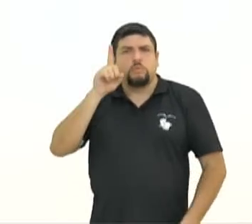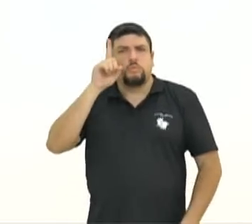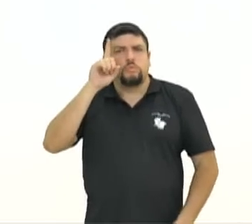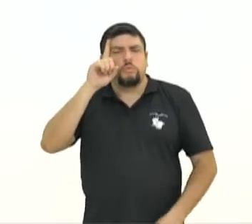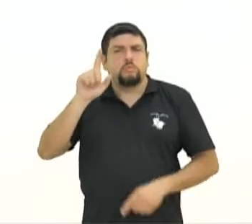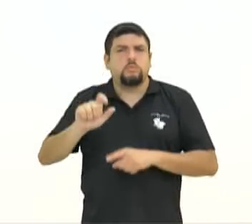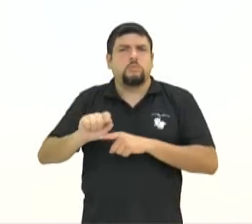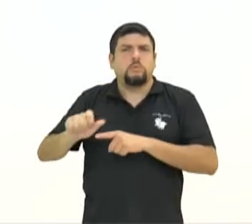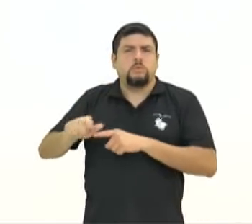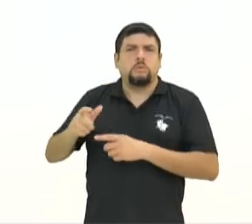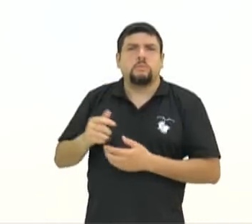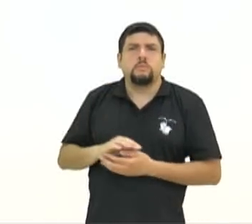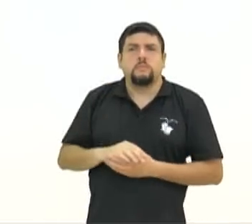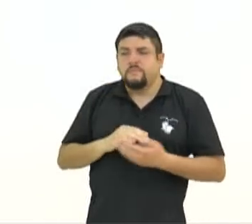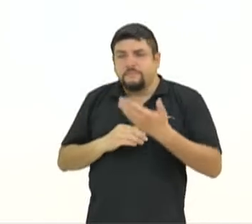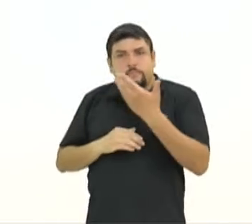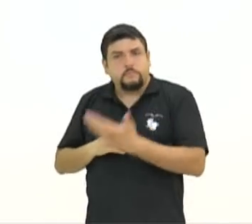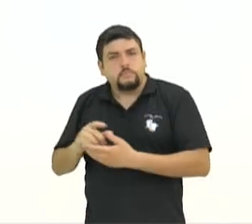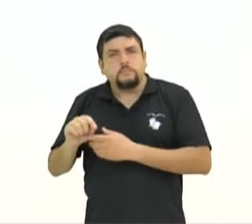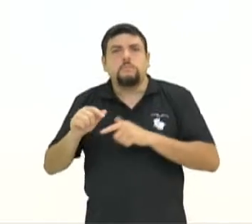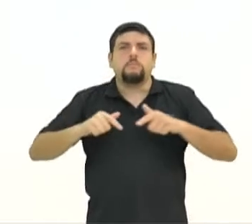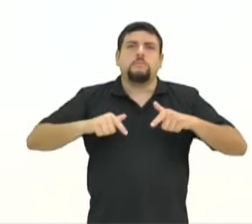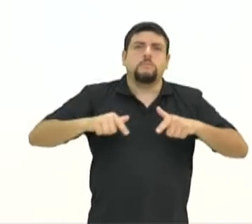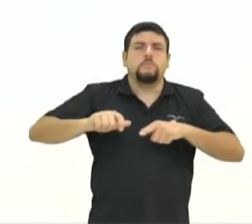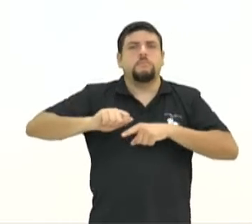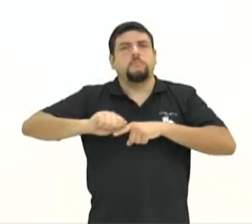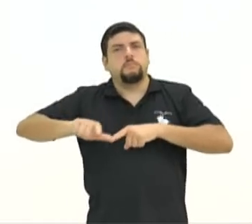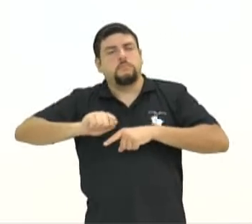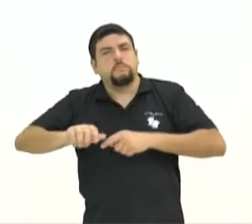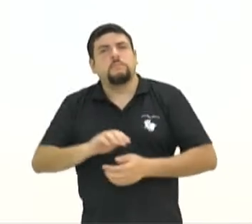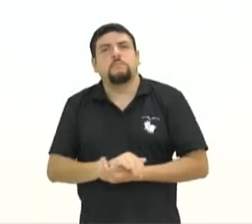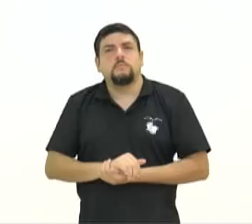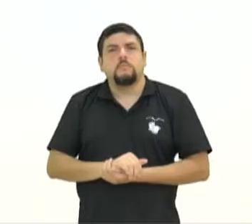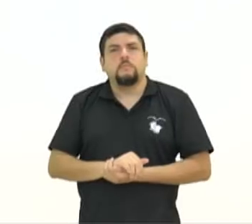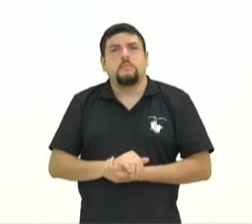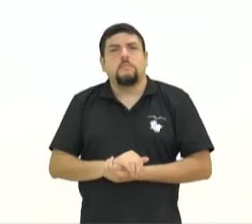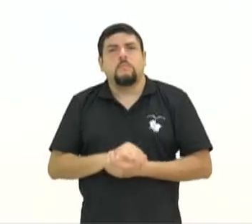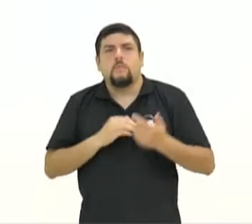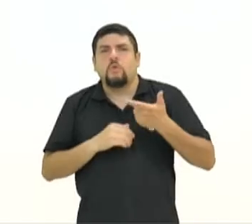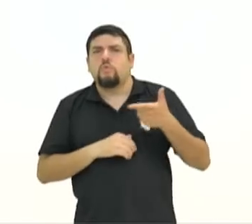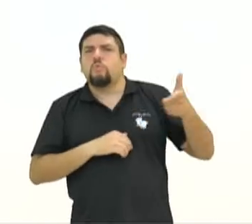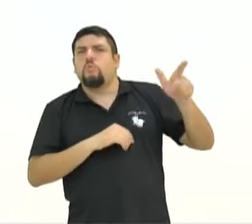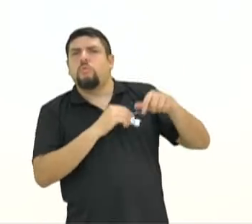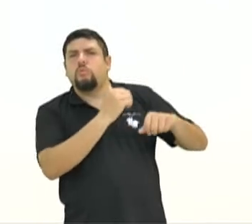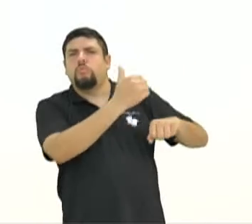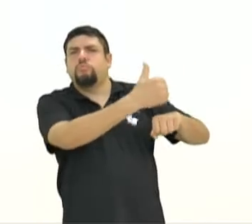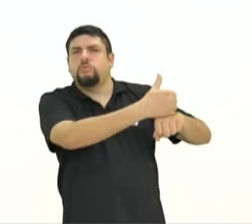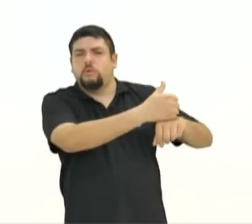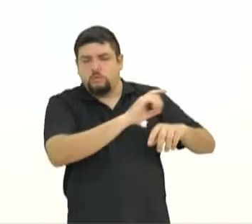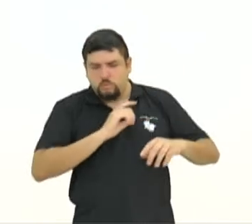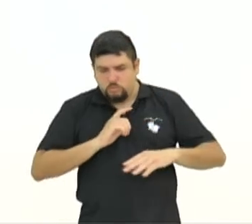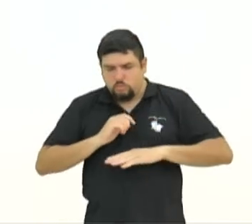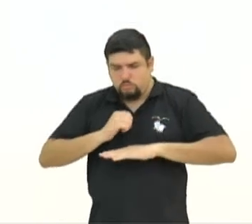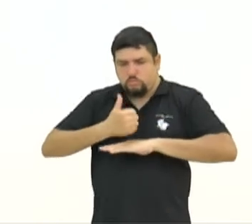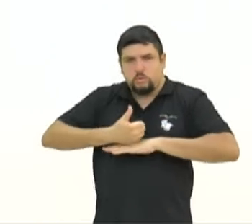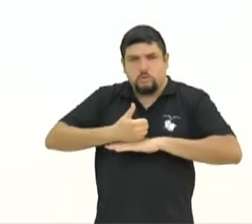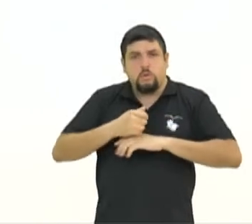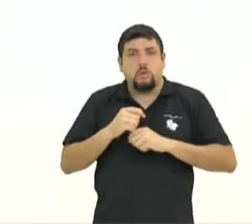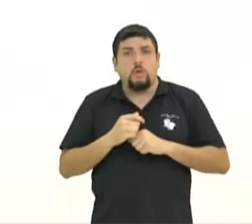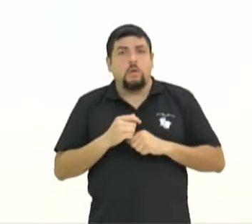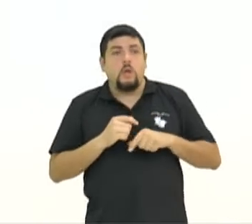os negros, os escravos de aluguel, aqueles que eram alugados por terceiros, uma vez que o dono desse escravo não